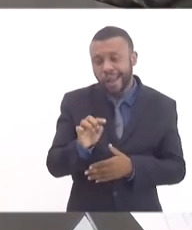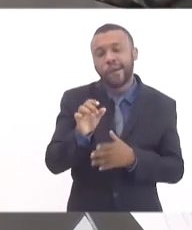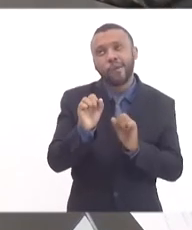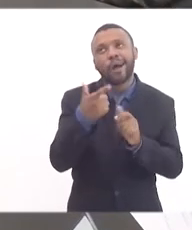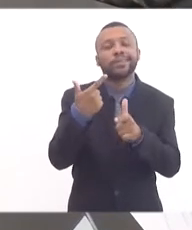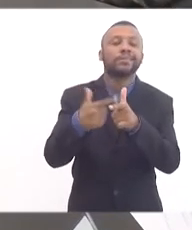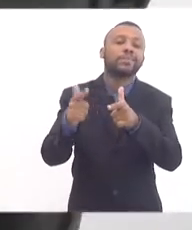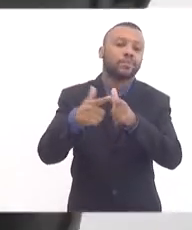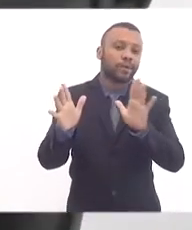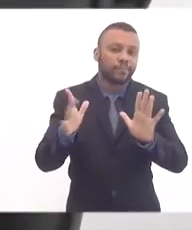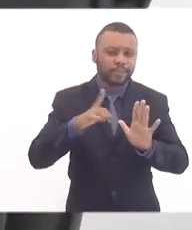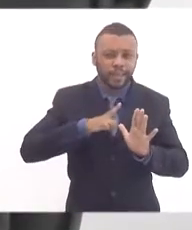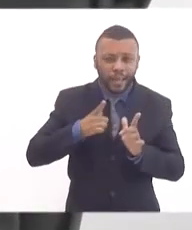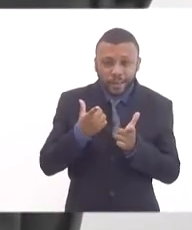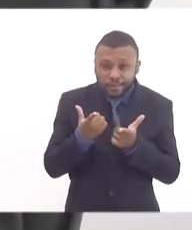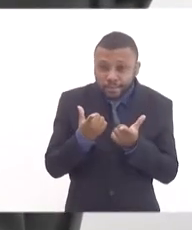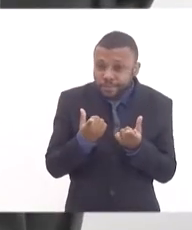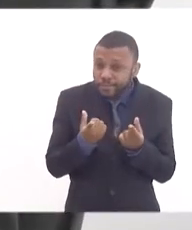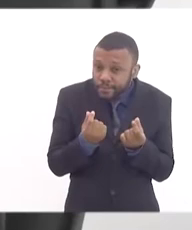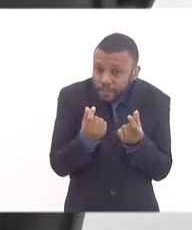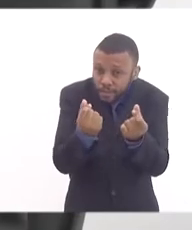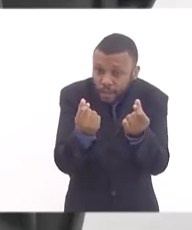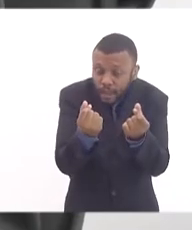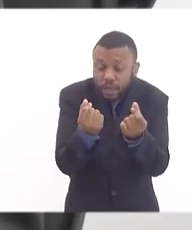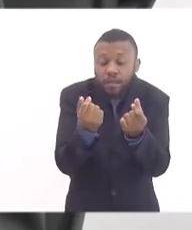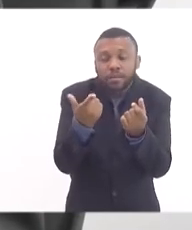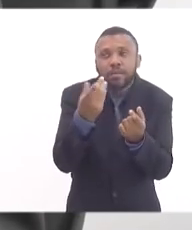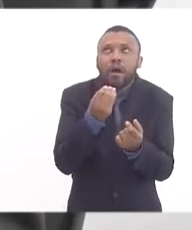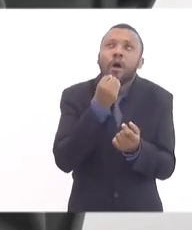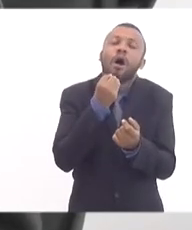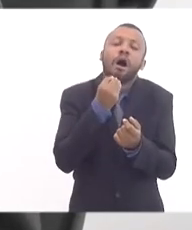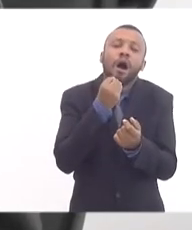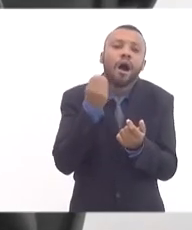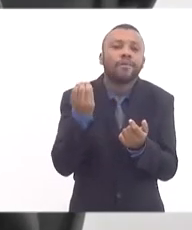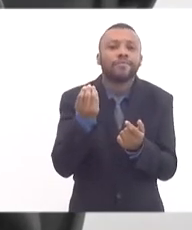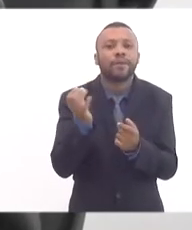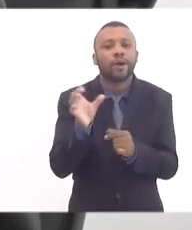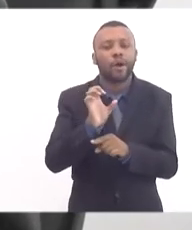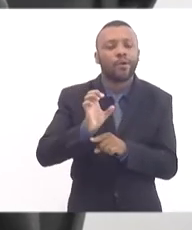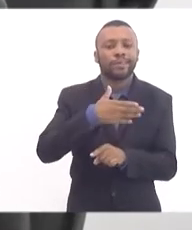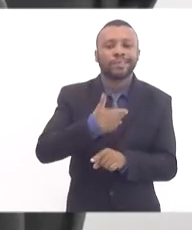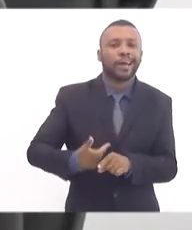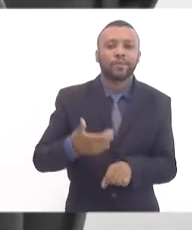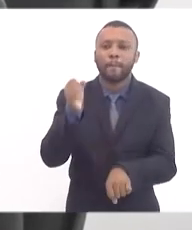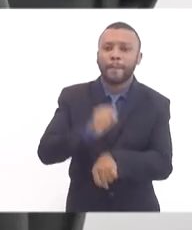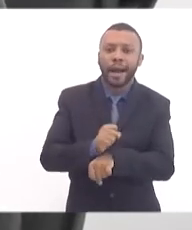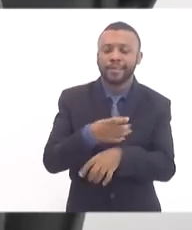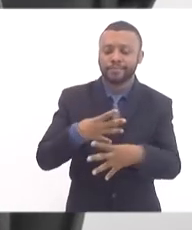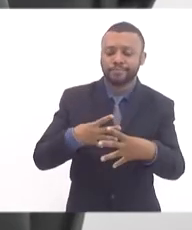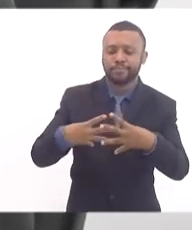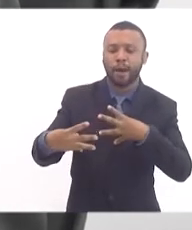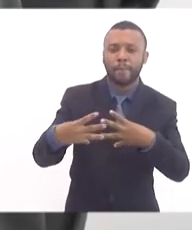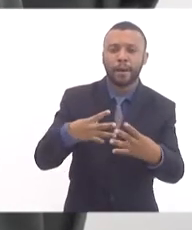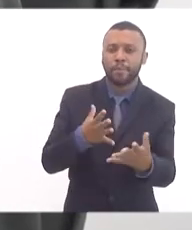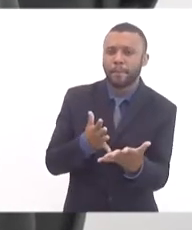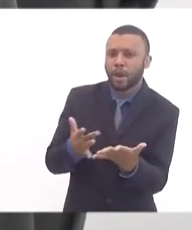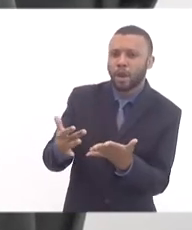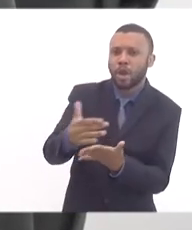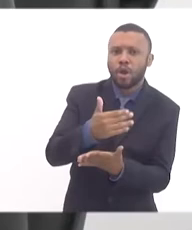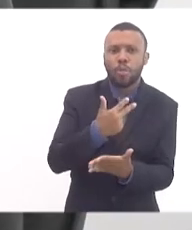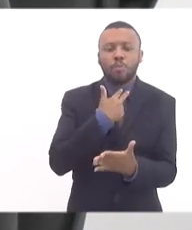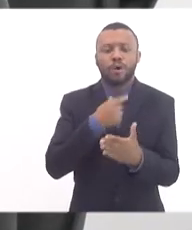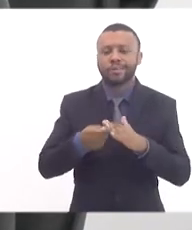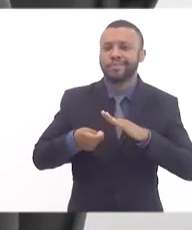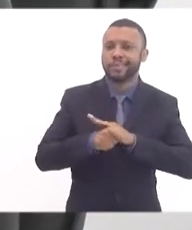porque financeiros são evidentes do diferimento o estado deixa de ter caixa não pode investir Serpa